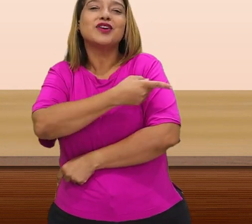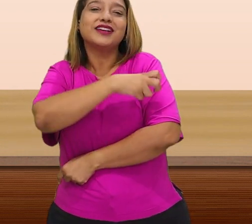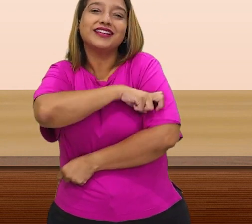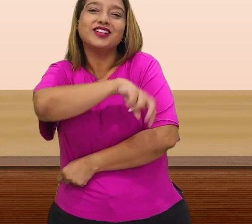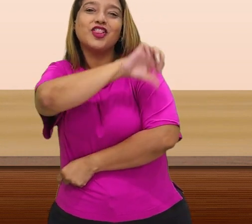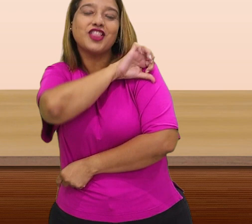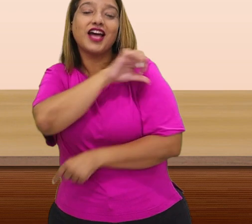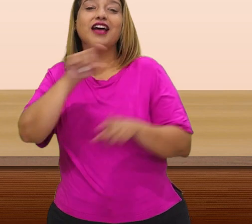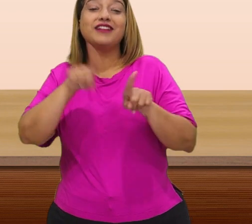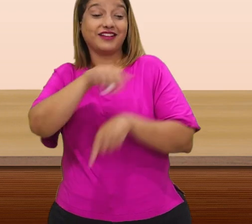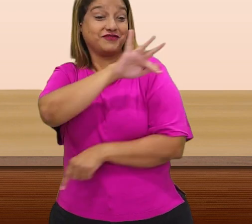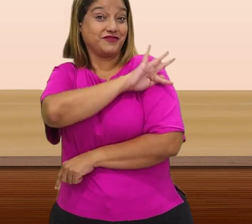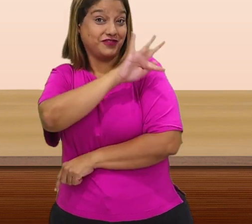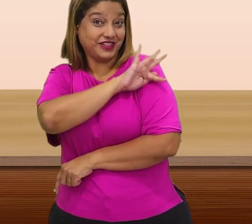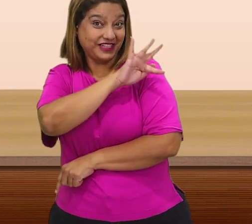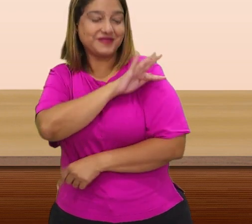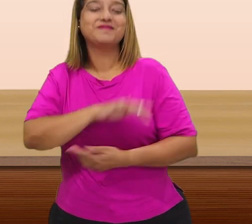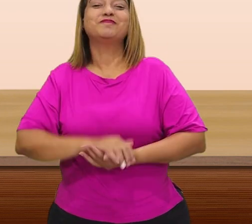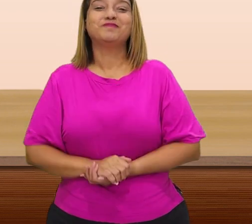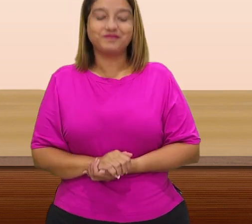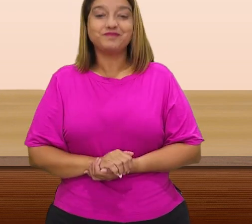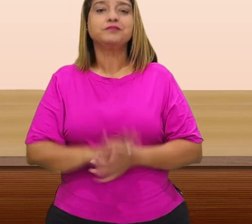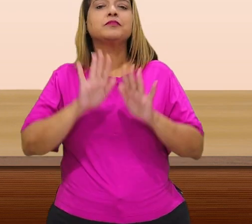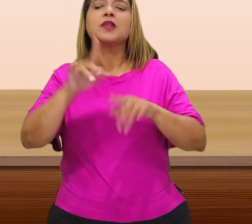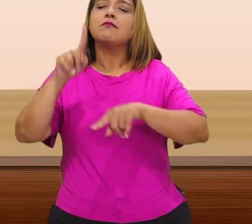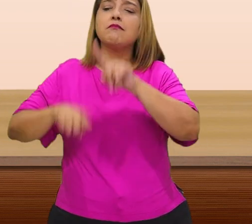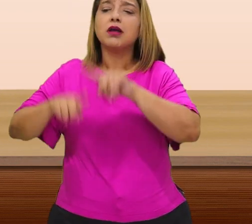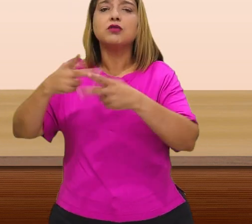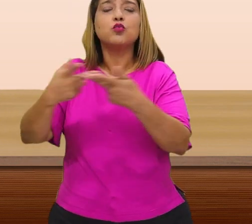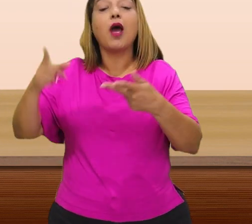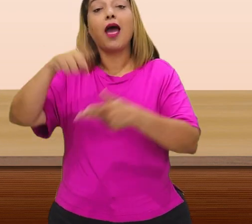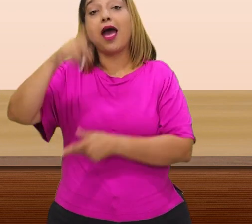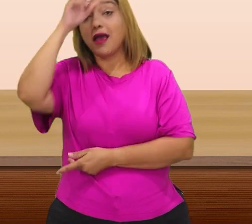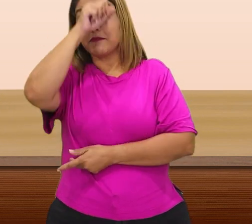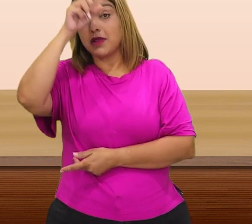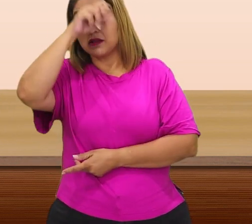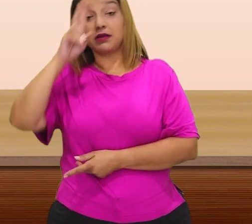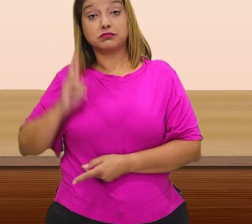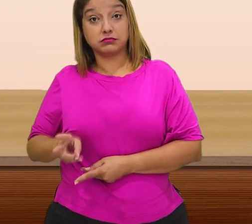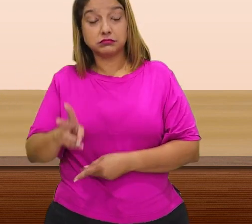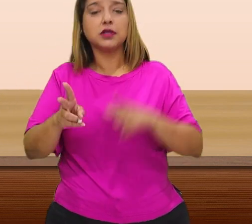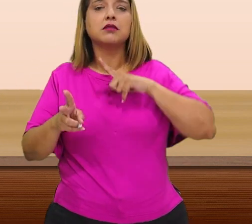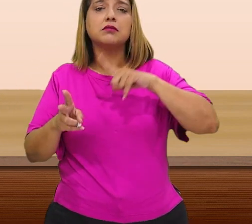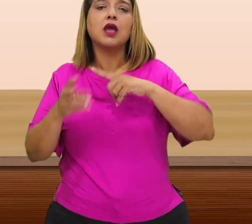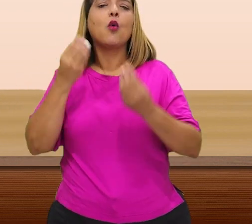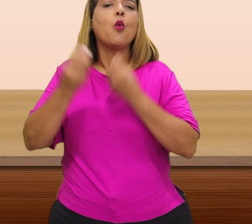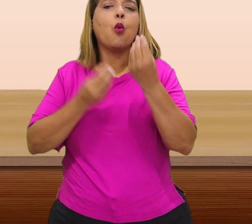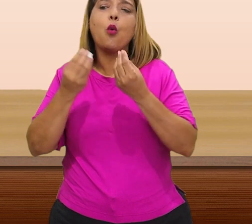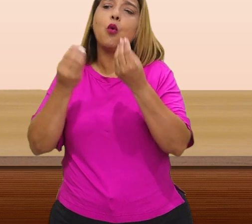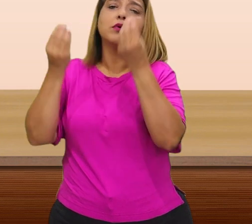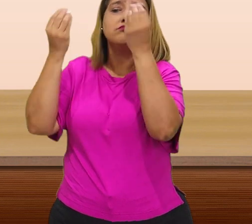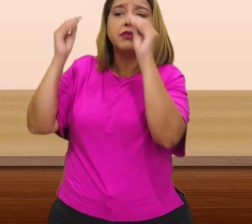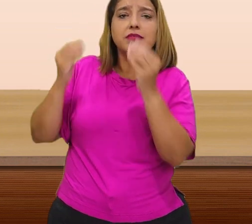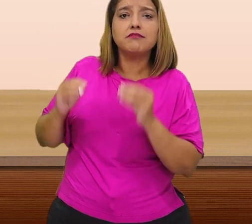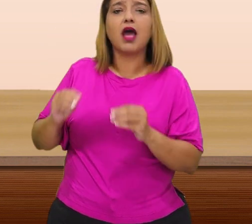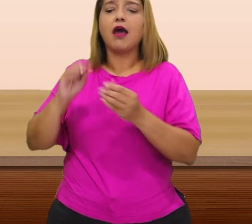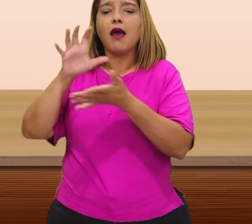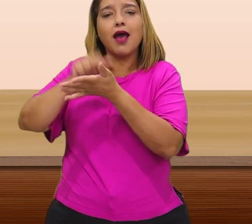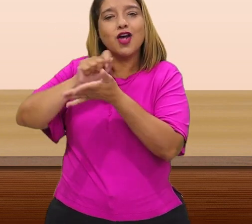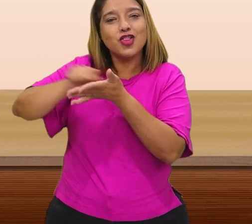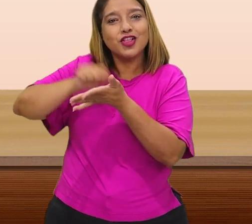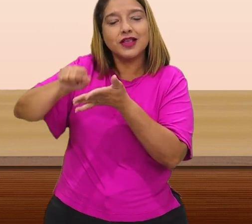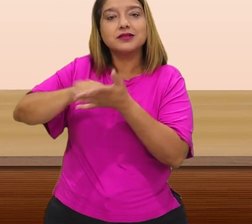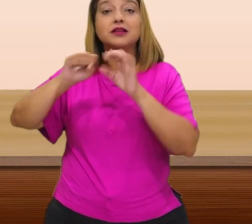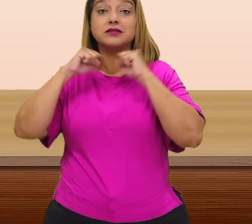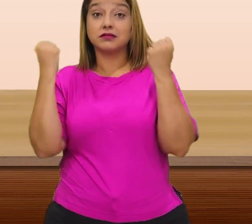fundamental. E eu preparei uma videoaula para o programa Aprender Sempre, com o título Gêneros Textuais, Anotação e Seminário.